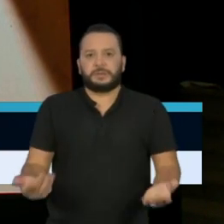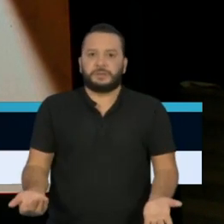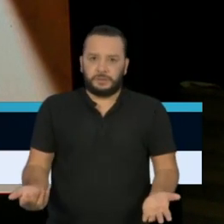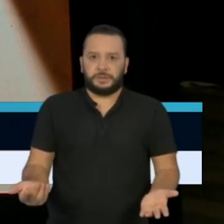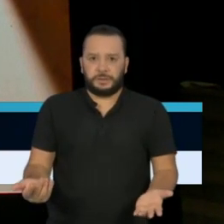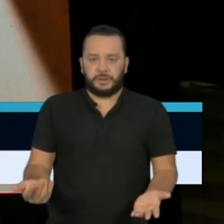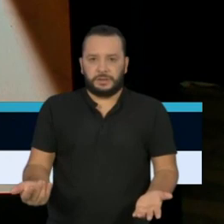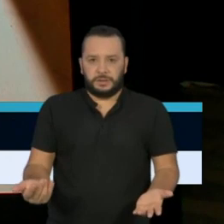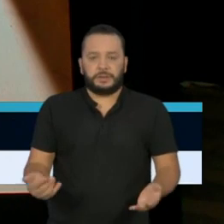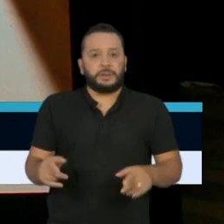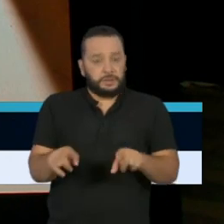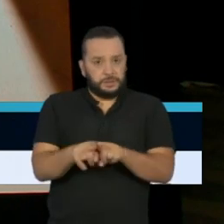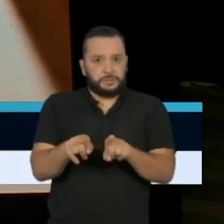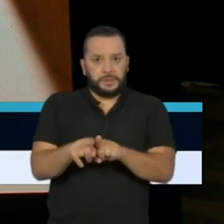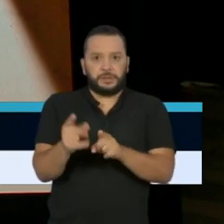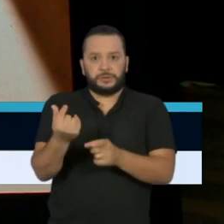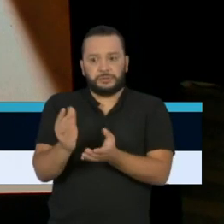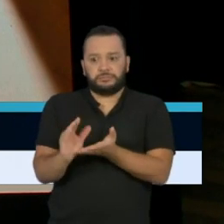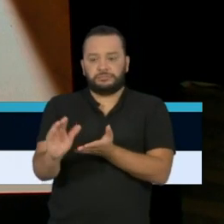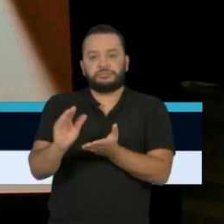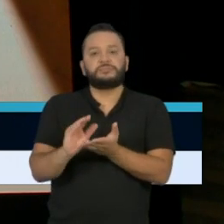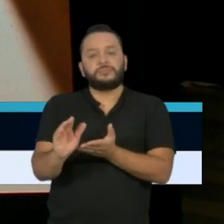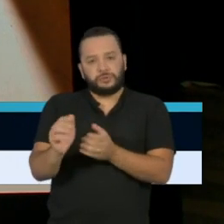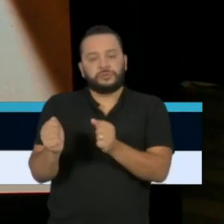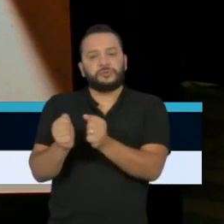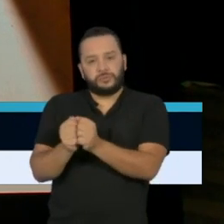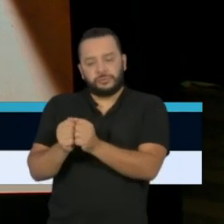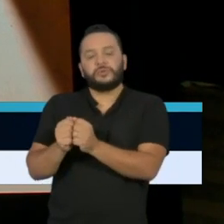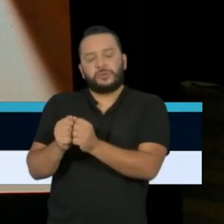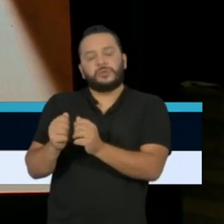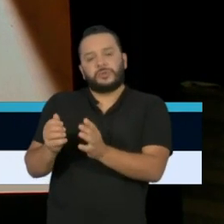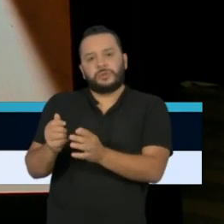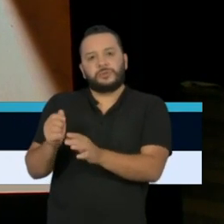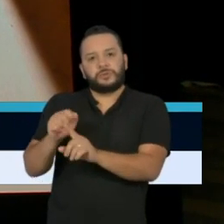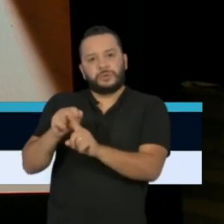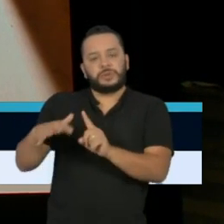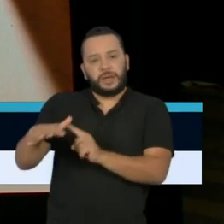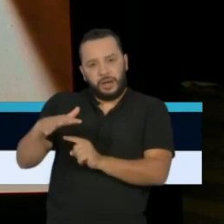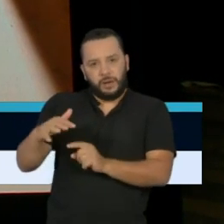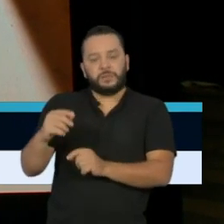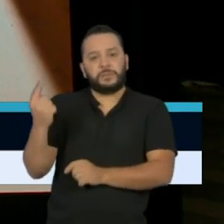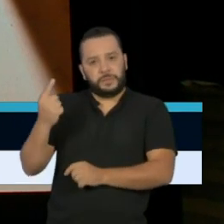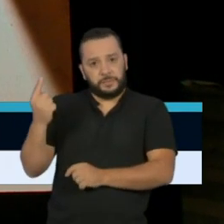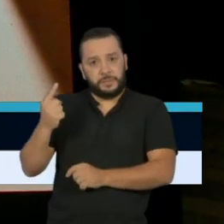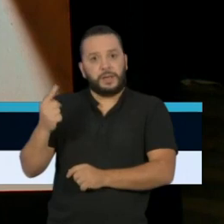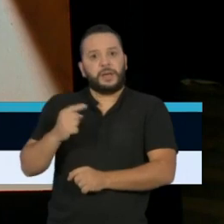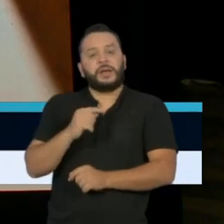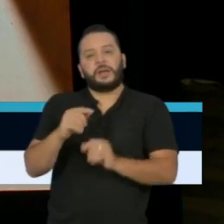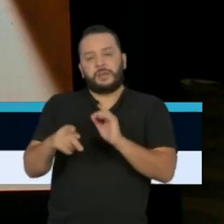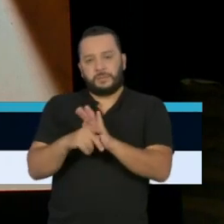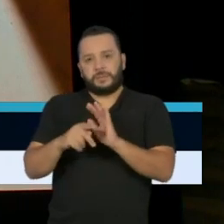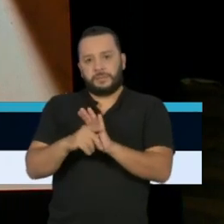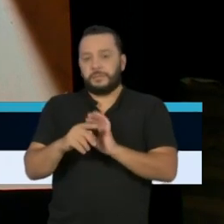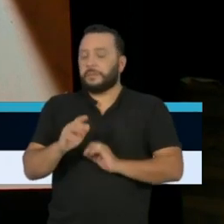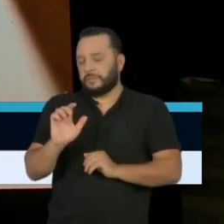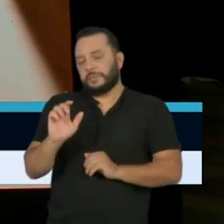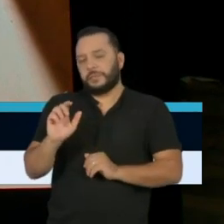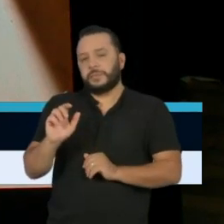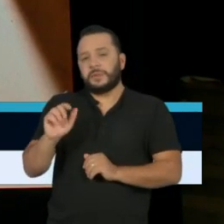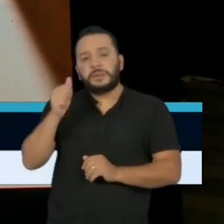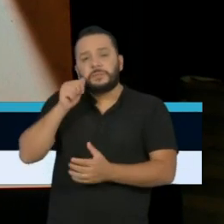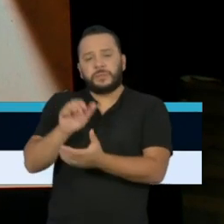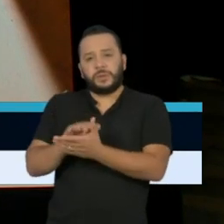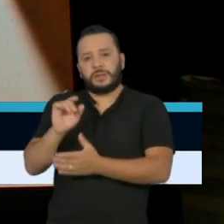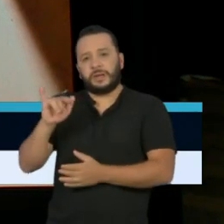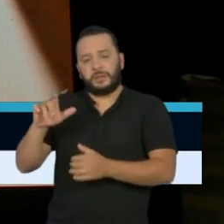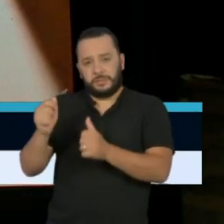Junto com o Fundo Social da nossa primeira-dama Bia Dória, Augusto Ramos, o nosso diretor executivo, a Invest SP,